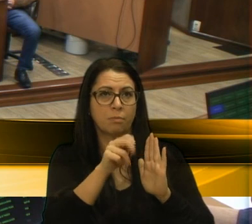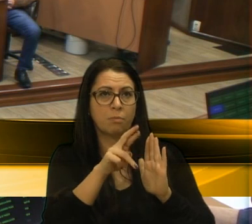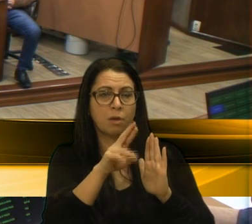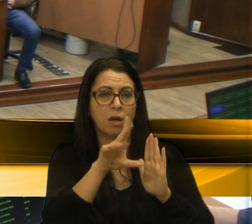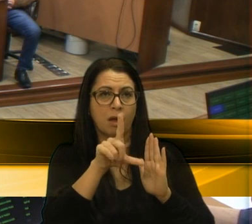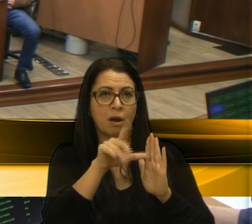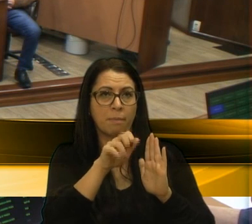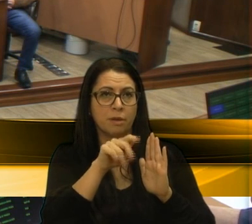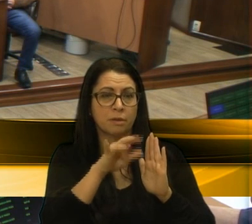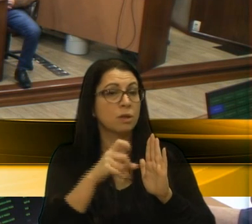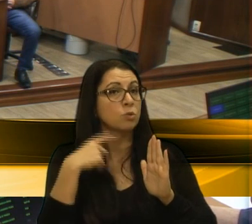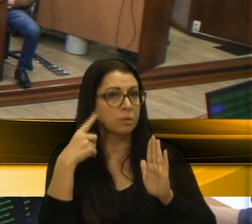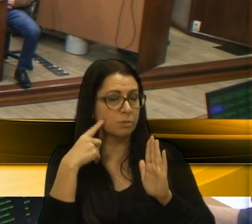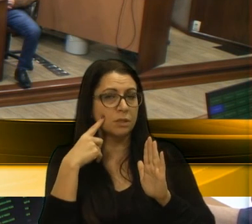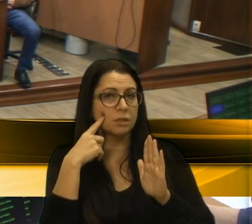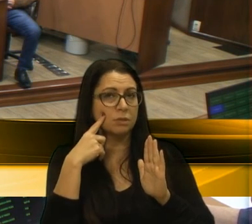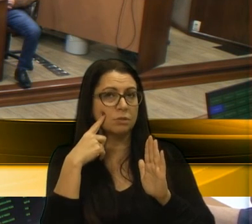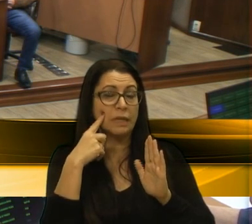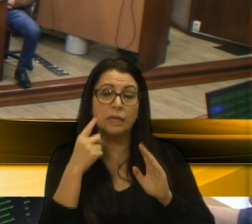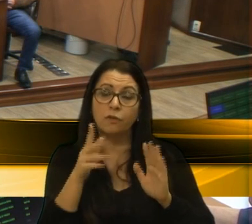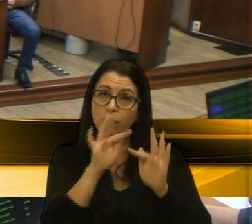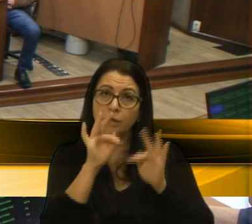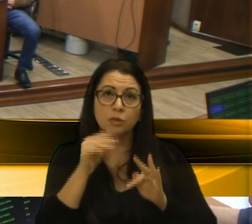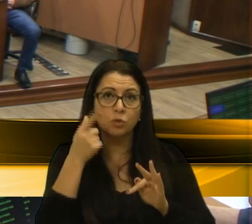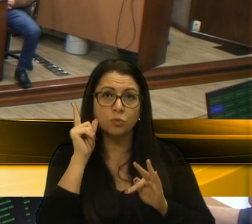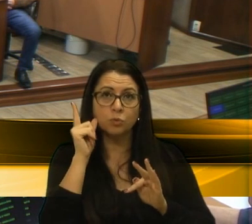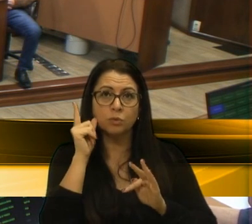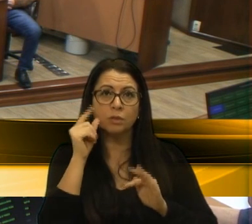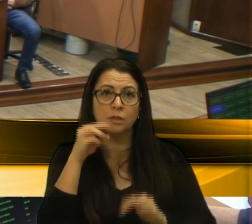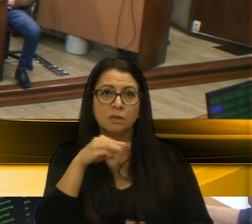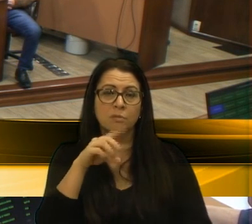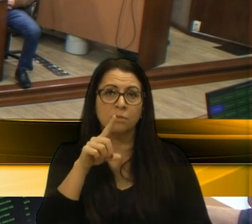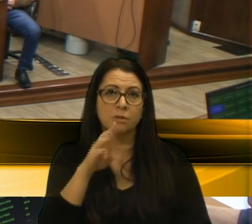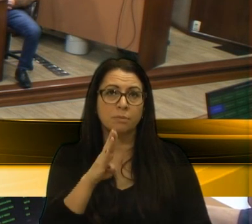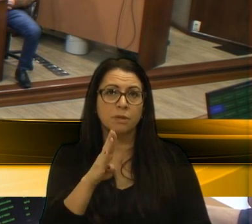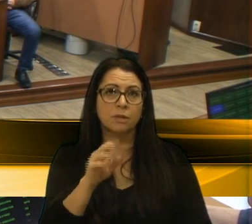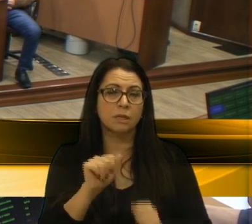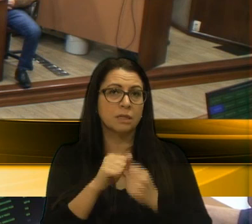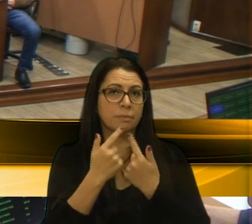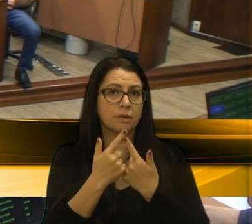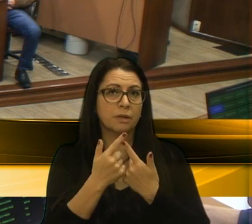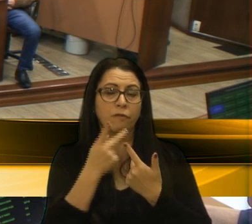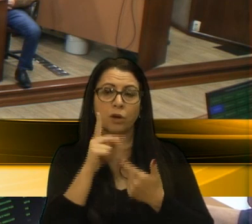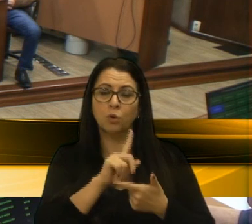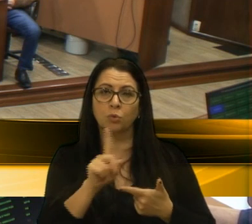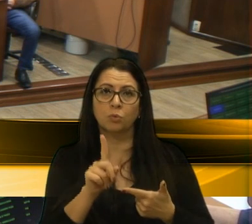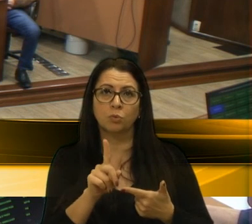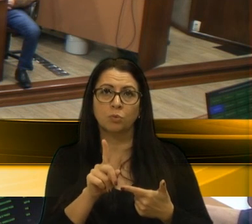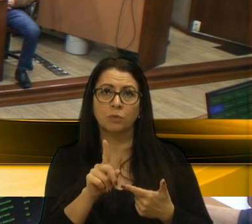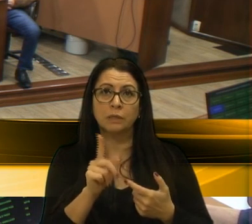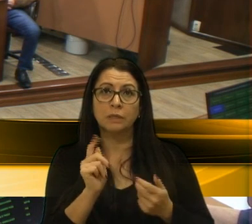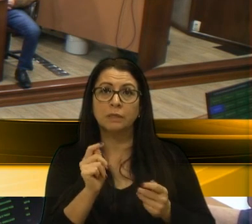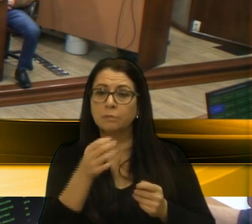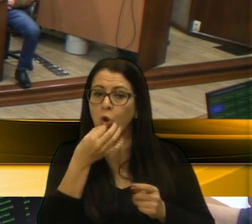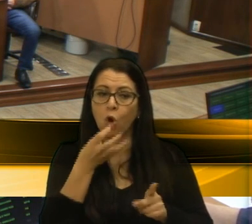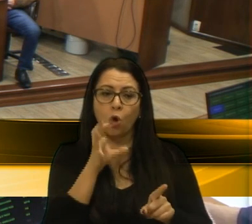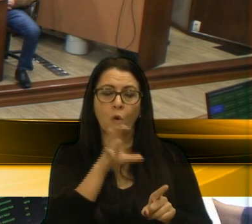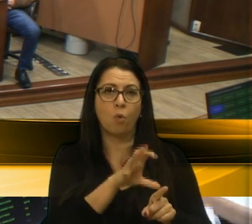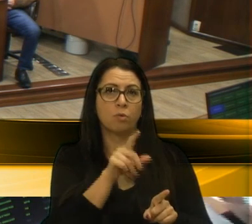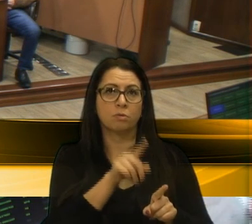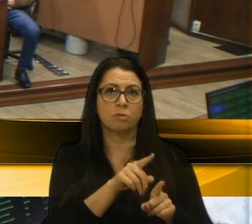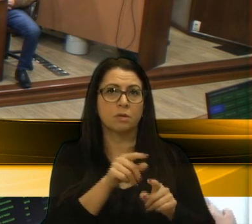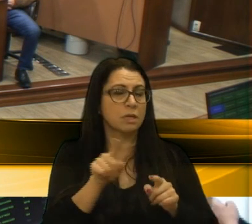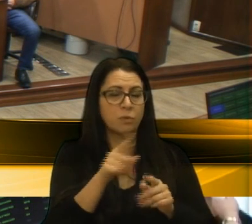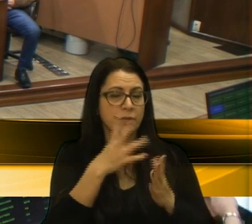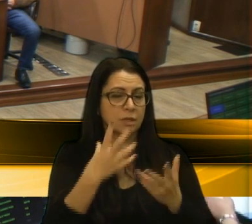da tribuna aqui várias vezes e fiquei muito feliz ontem quando a bancada do MDB na Assembleia lançou uma nota se posicionando contrário e abrindo